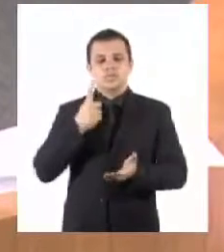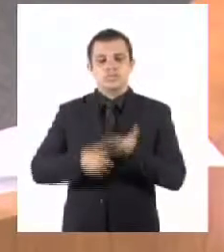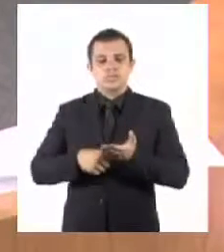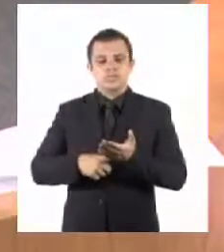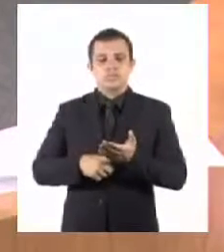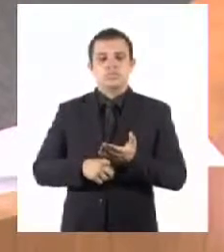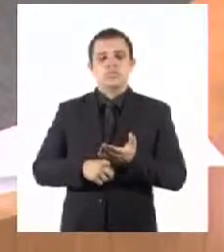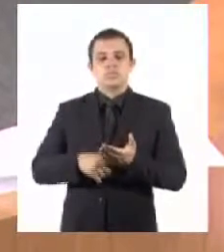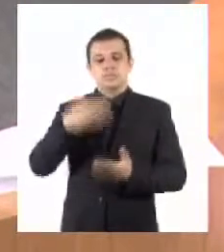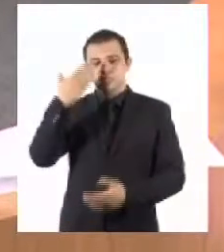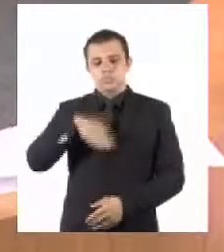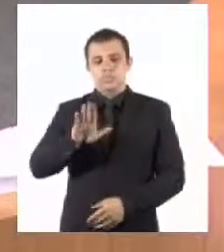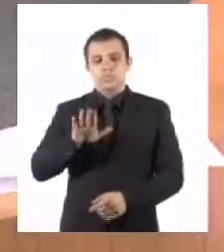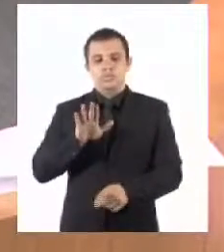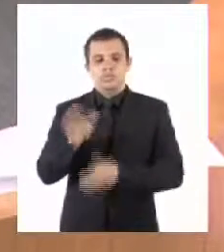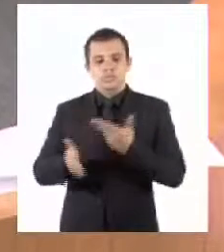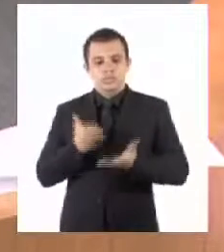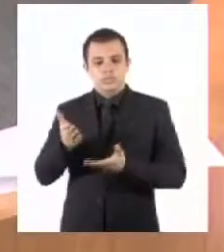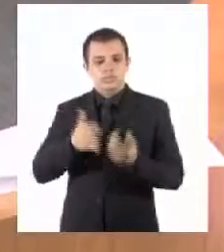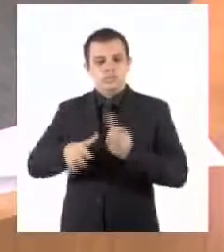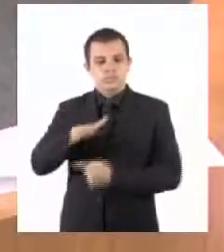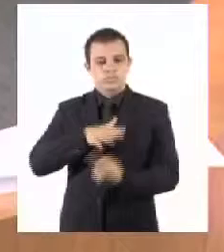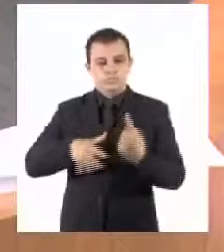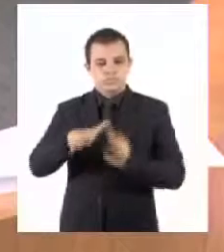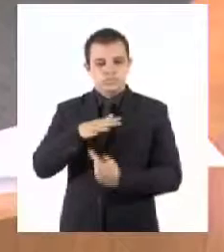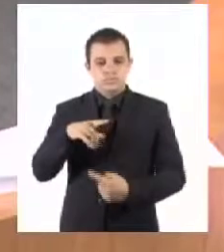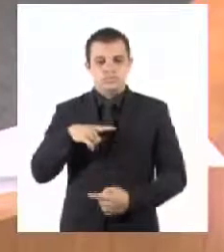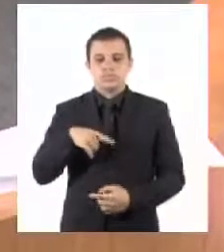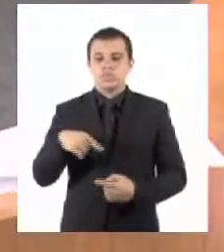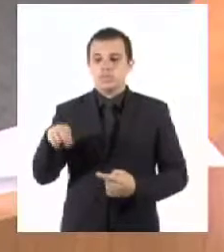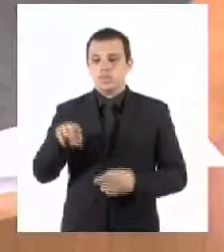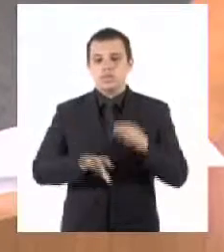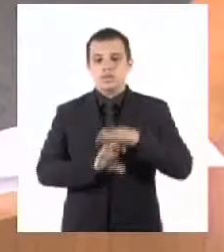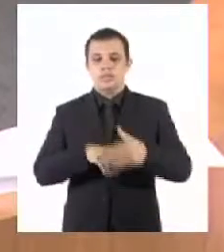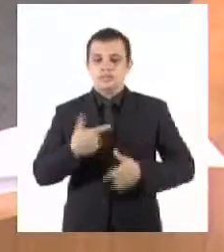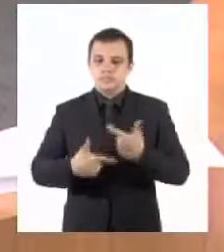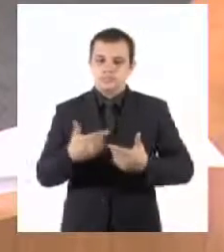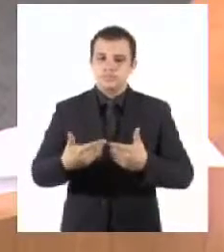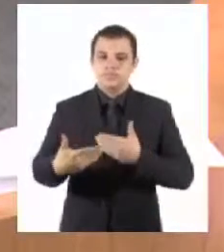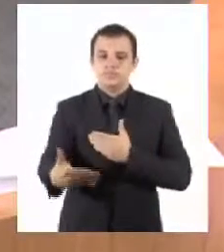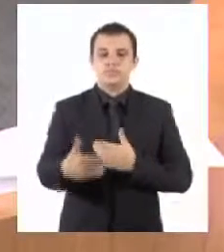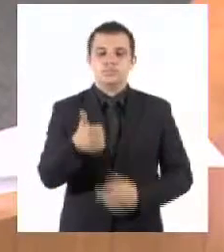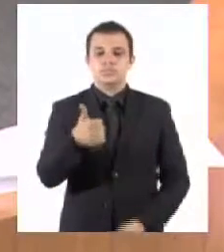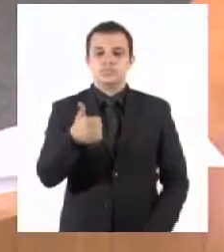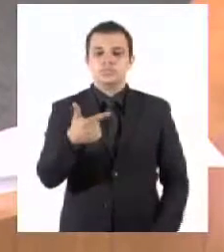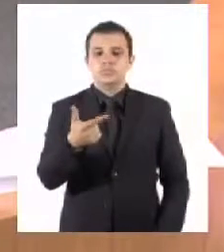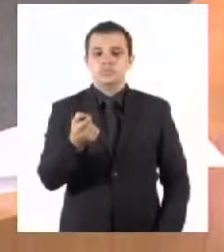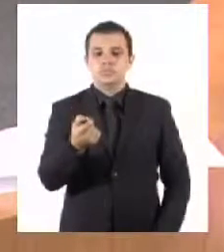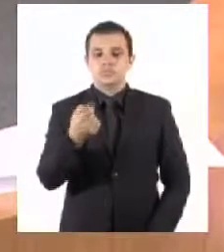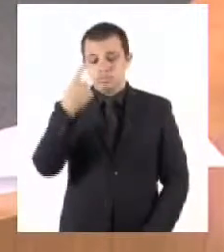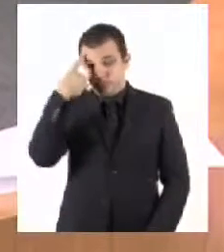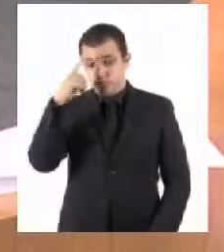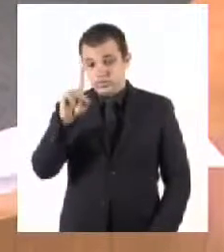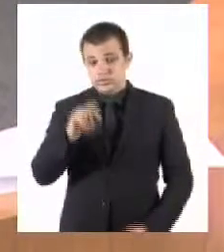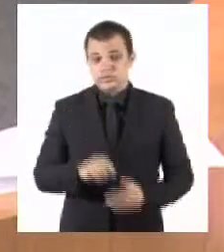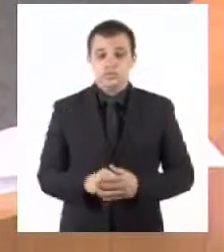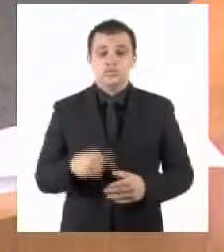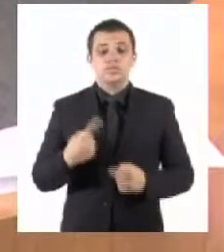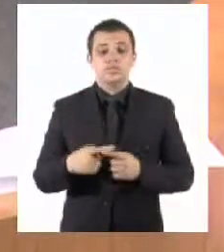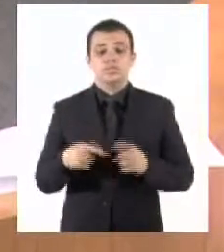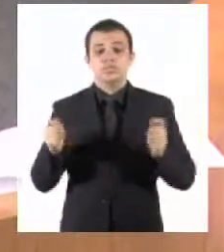mais 120 dias, até para cumprir seu contrato com o Estado e